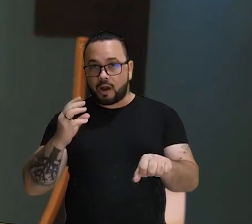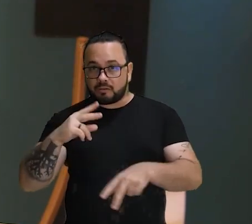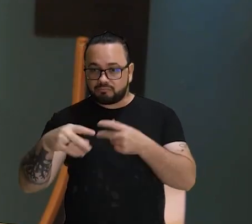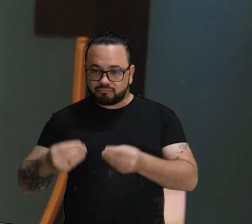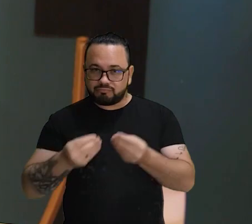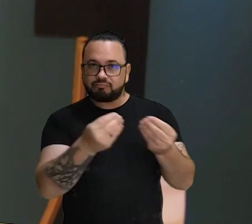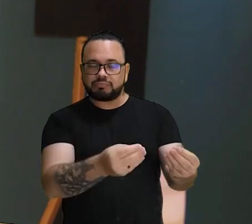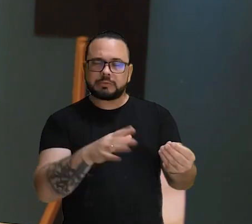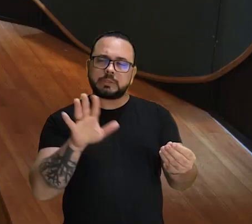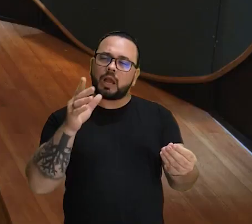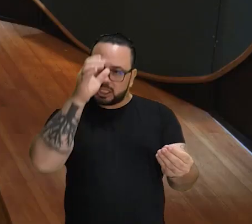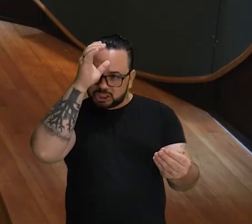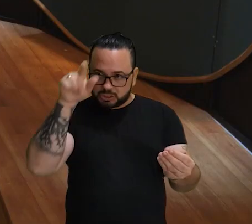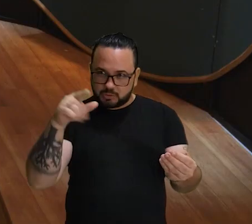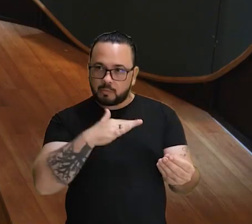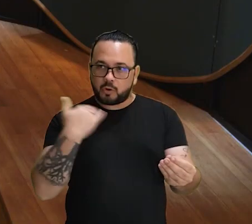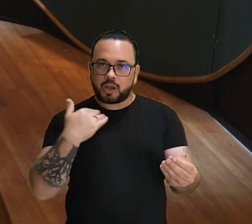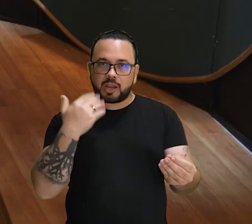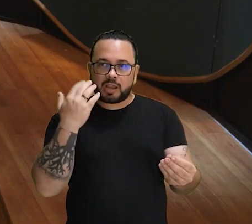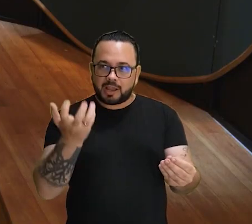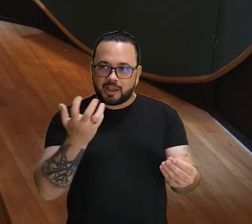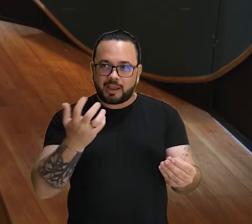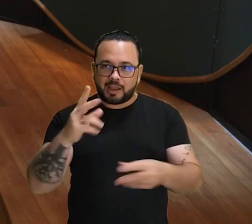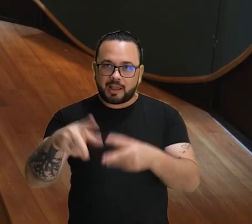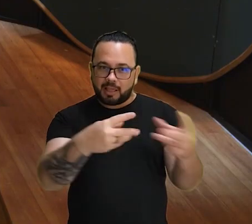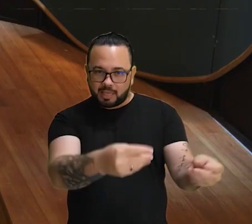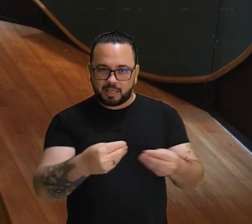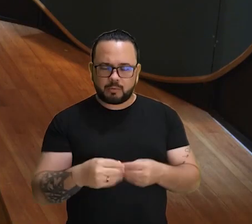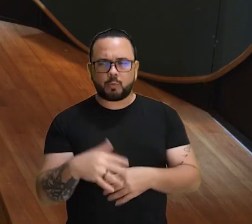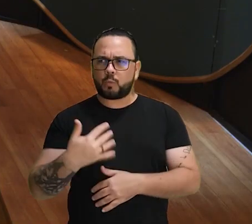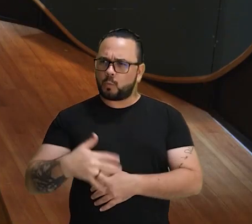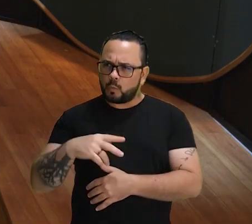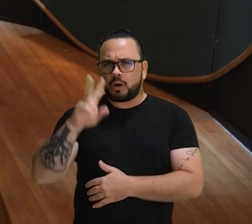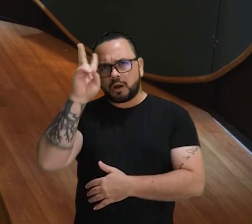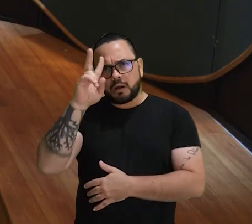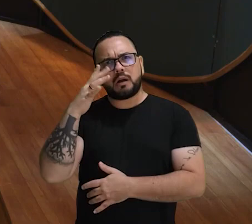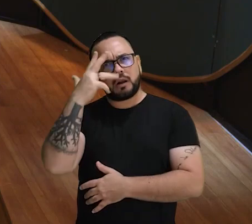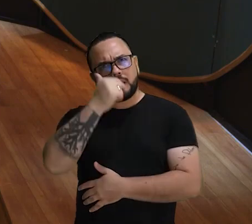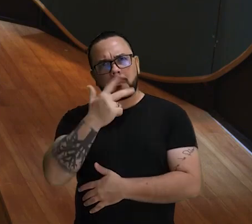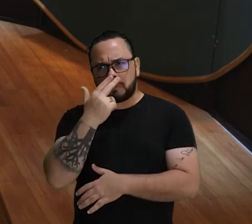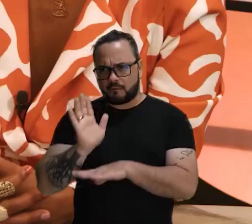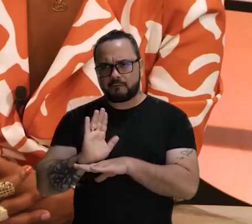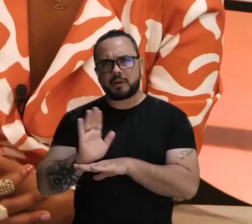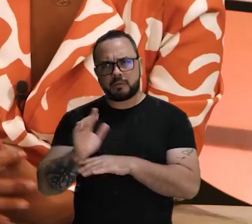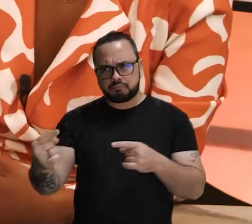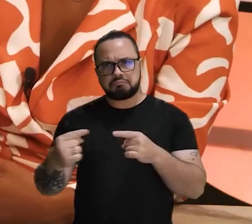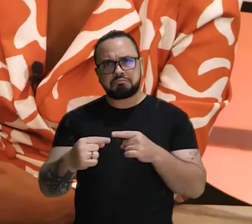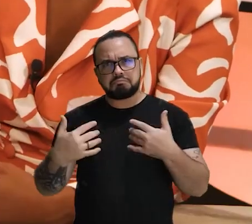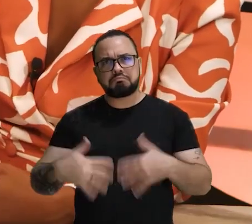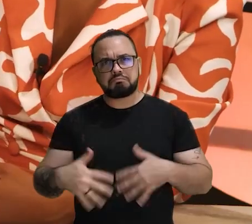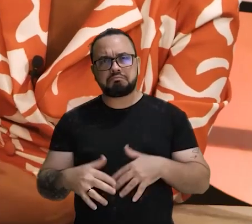anos atrás. E aí eu falei pra ela, tia, quando você morrer, já sabe o que é que eu quero de herança. Nossa, né? Que história linda, né? Coisa de filme, assim,